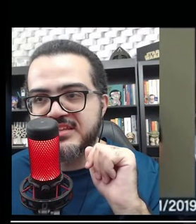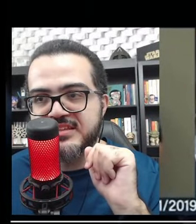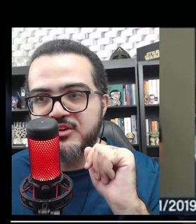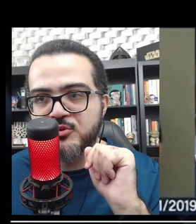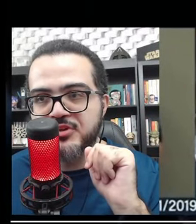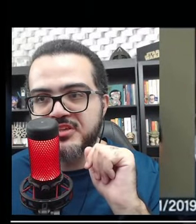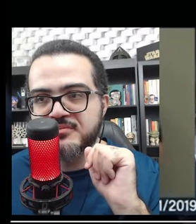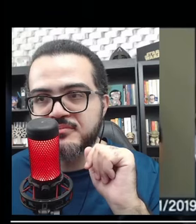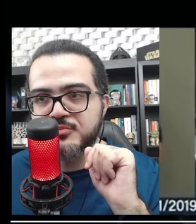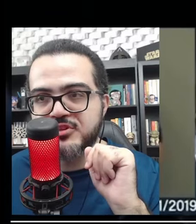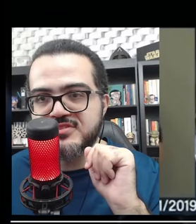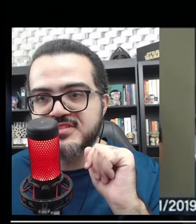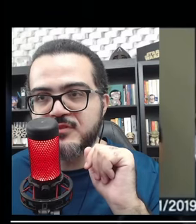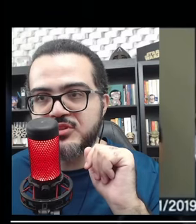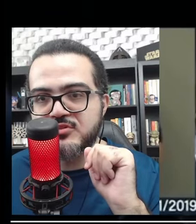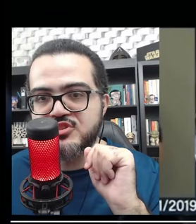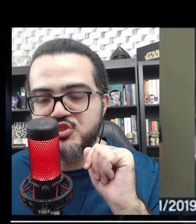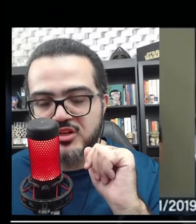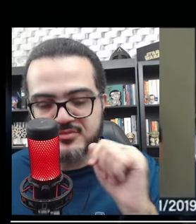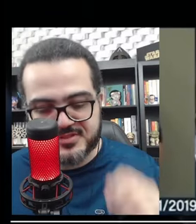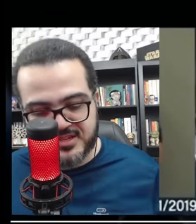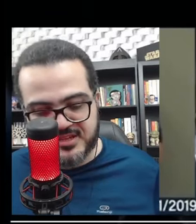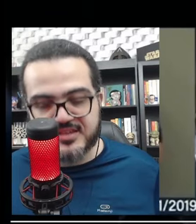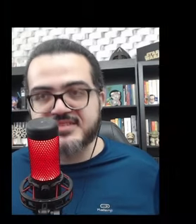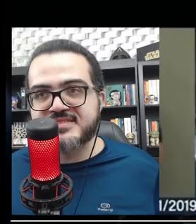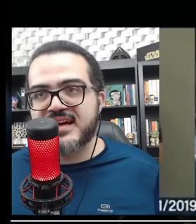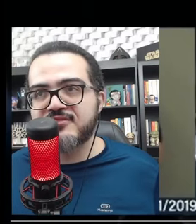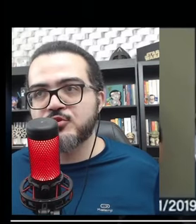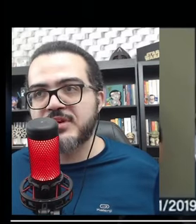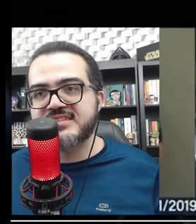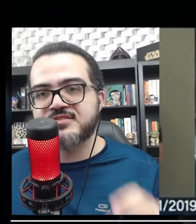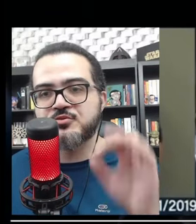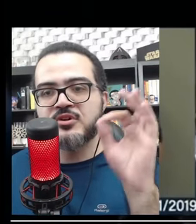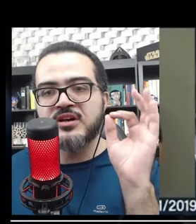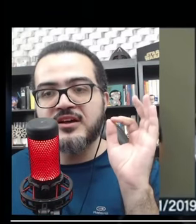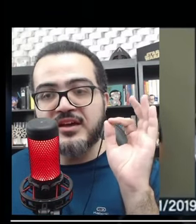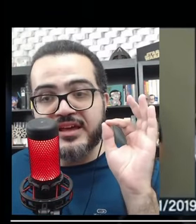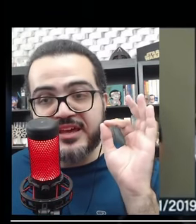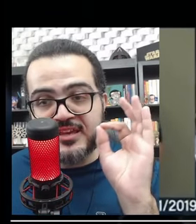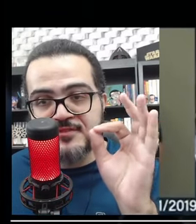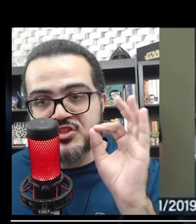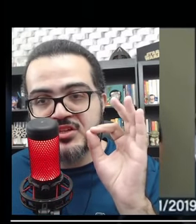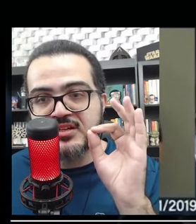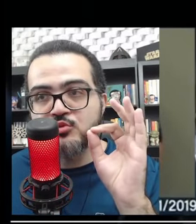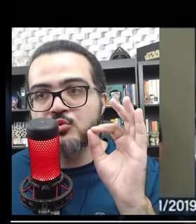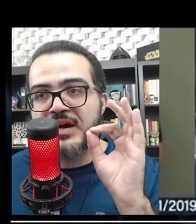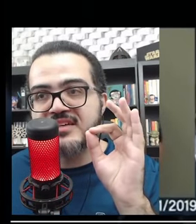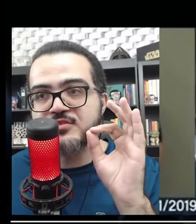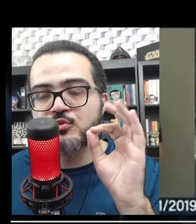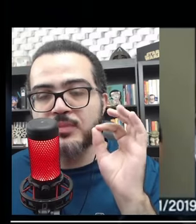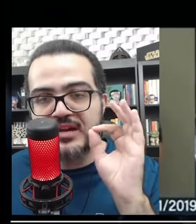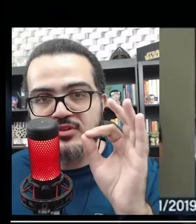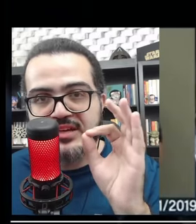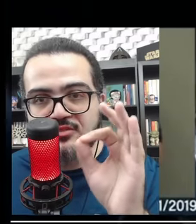voltou aqui e deu ruim porque os desenvolvedores de jogos estavam no Brasil indicando o básico o Marco legal dos